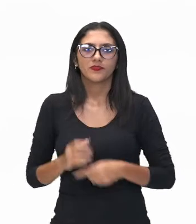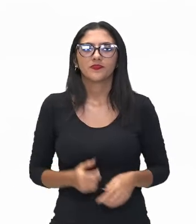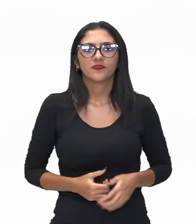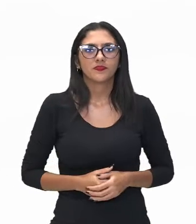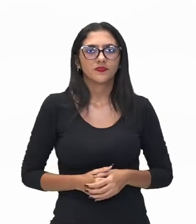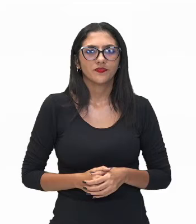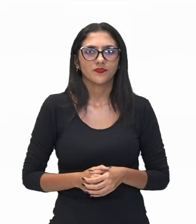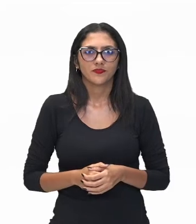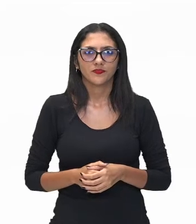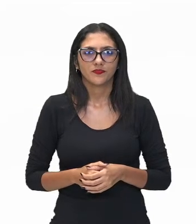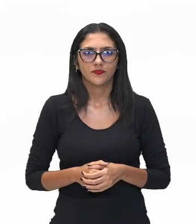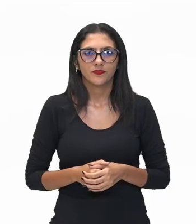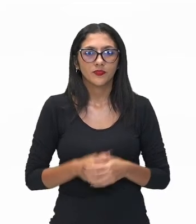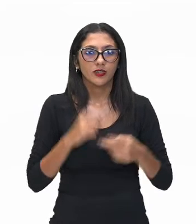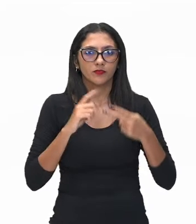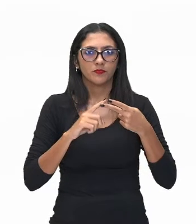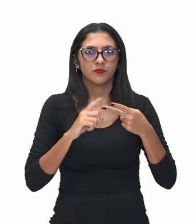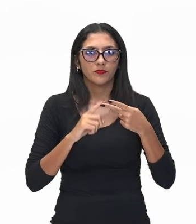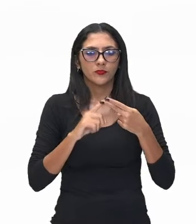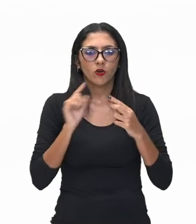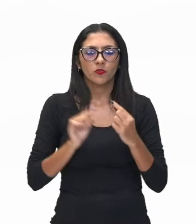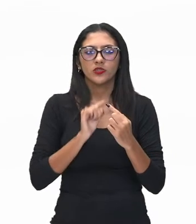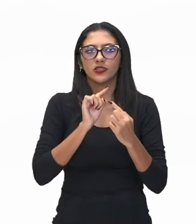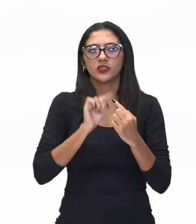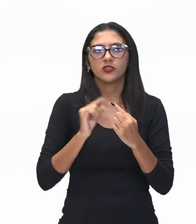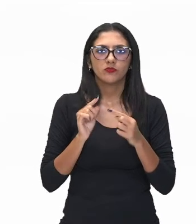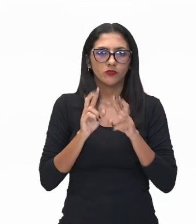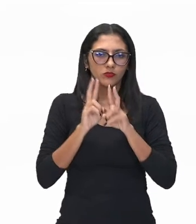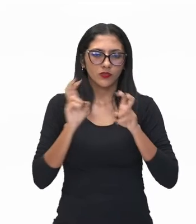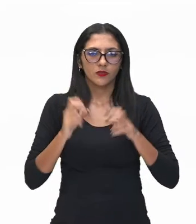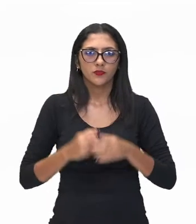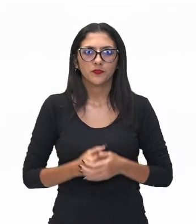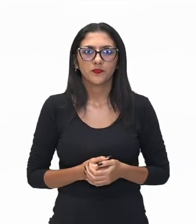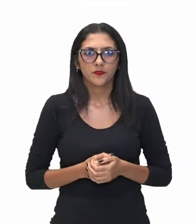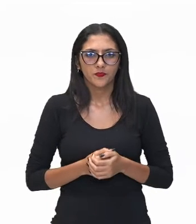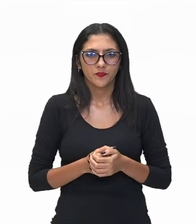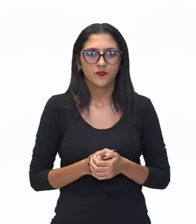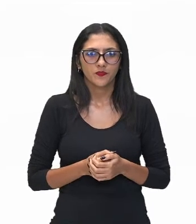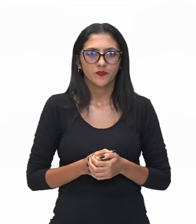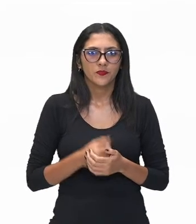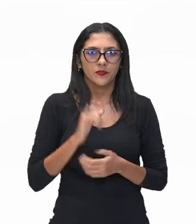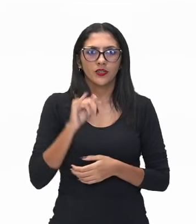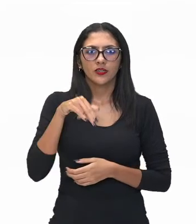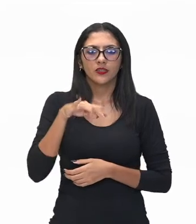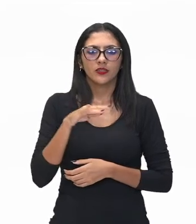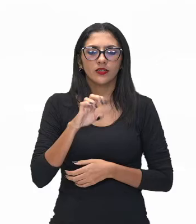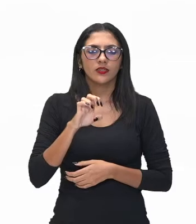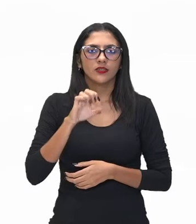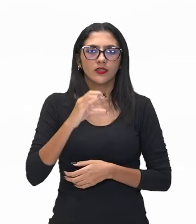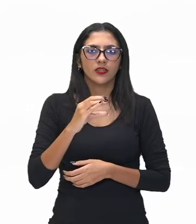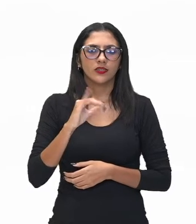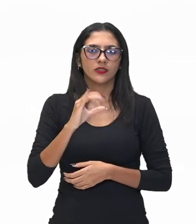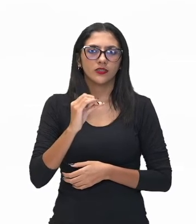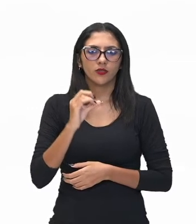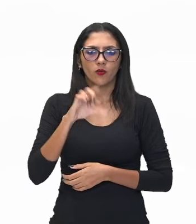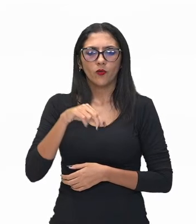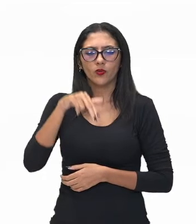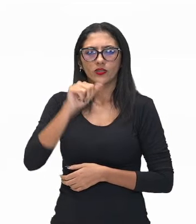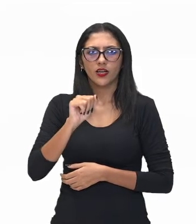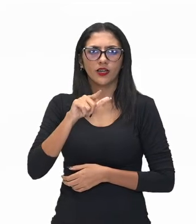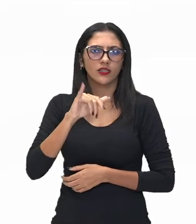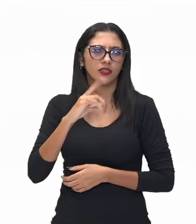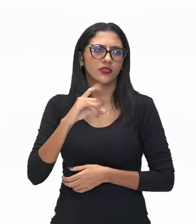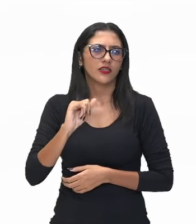Intencionalidade discursiva. O discurso é o processo comunicativo. Intencionalidade discursiva, a intenção do discurso. São